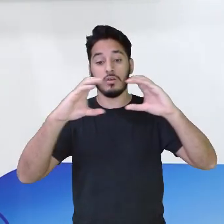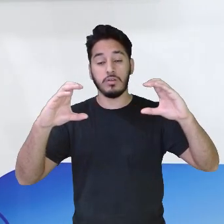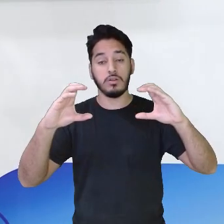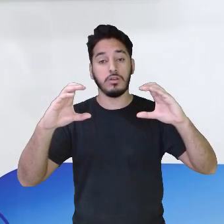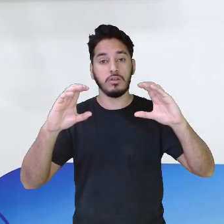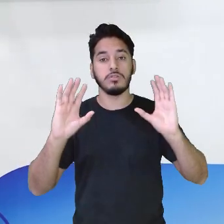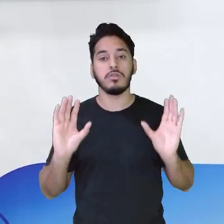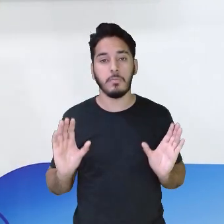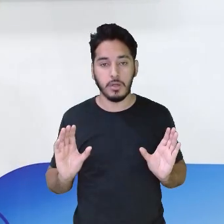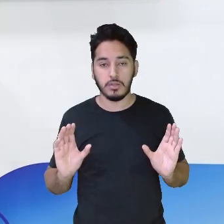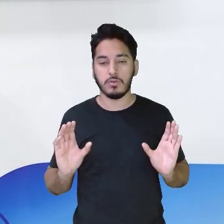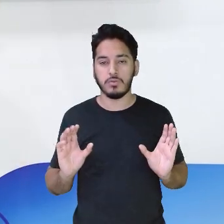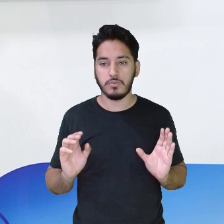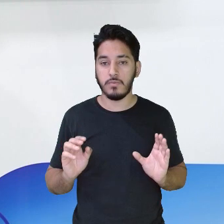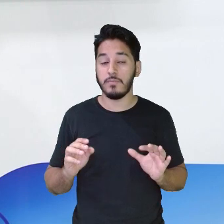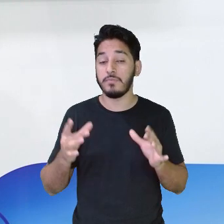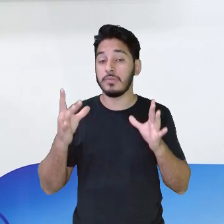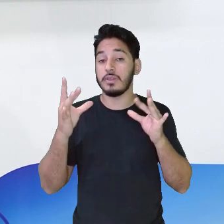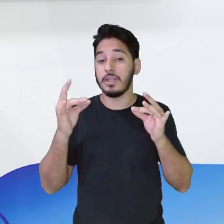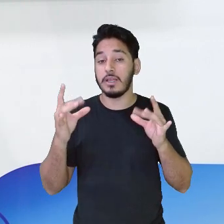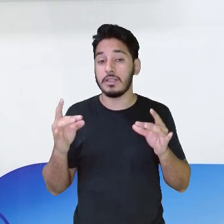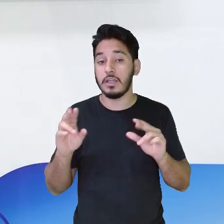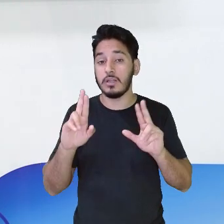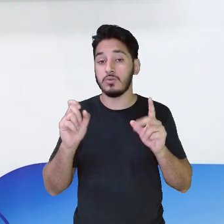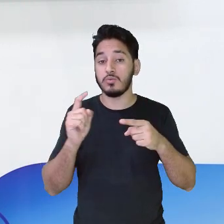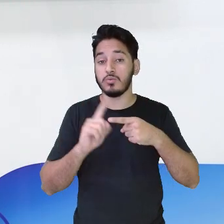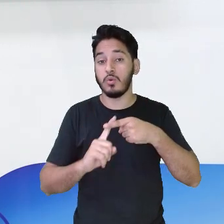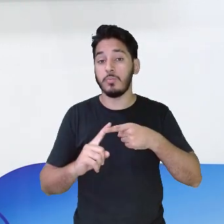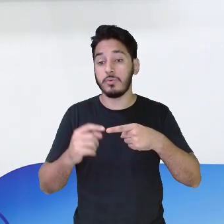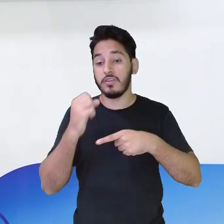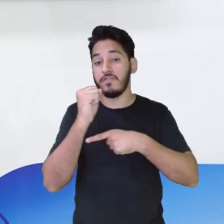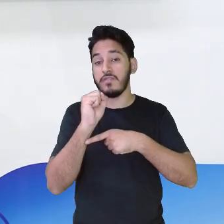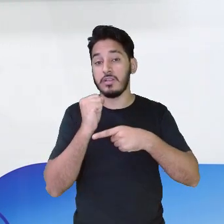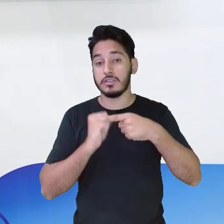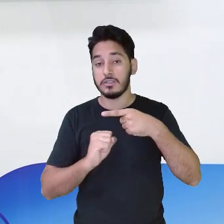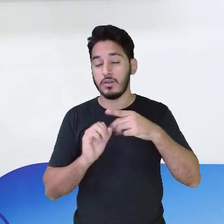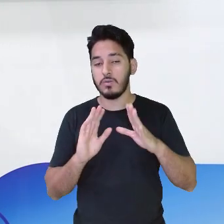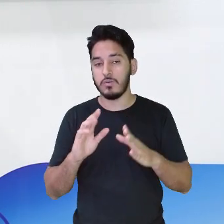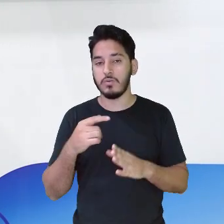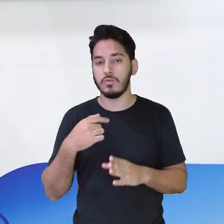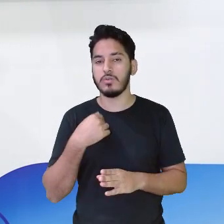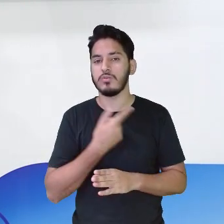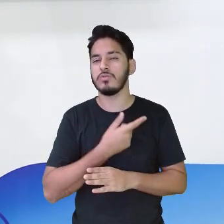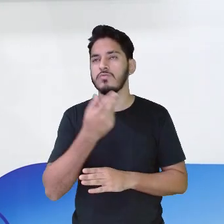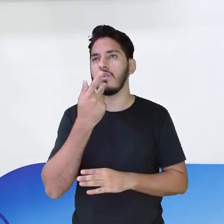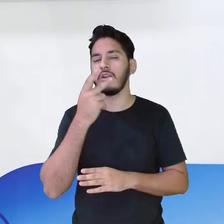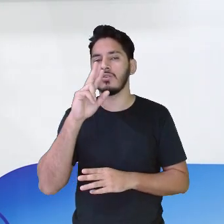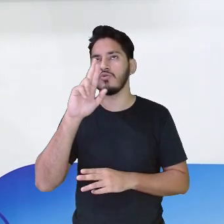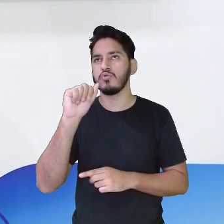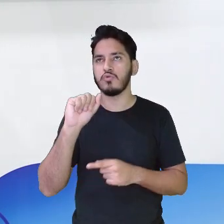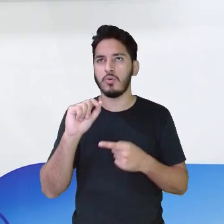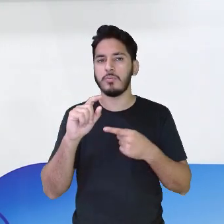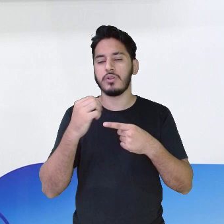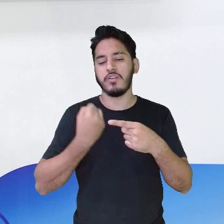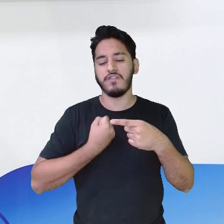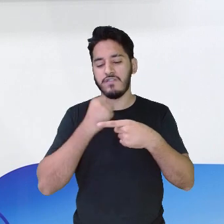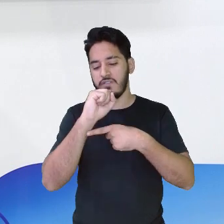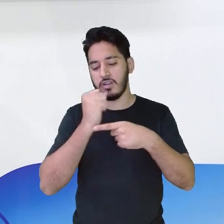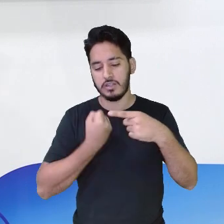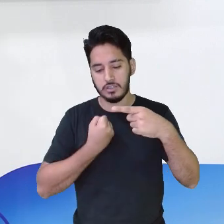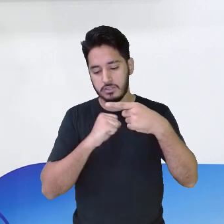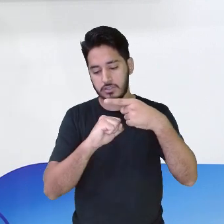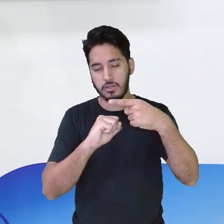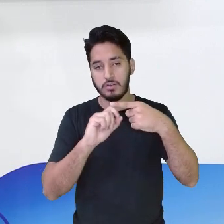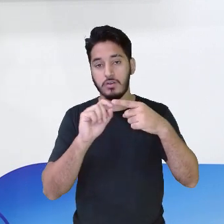em partes. Detalhes sobre fração, quinto ano. Quando a gente fala de fração, a gente fala